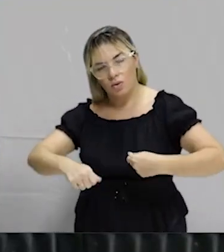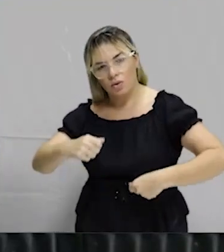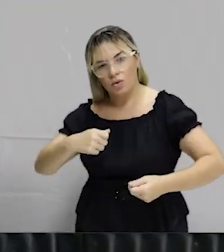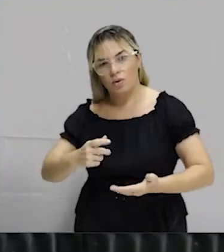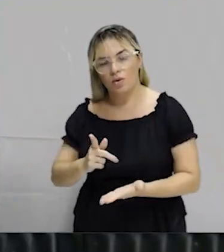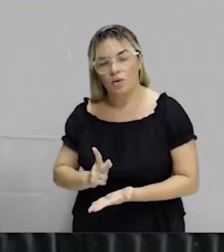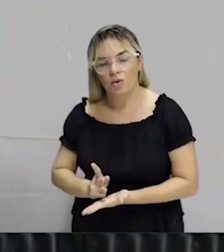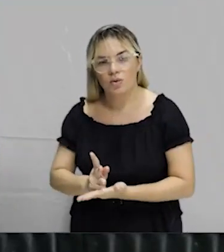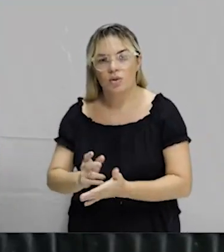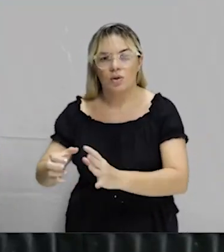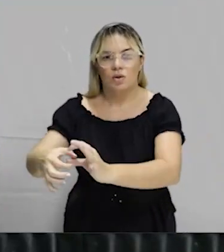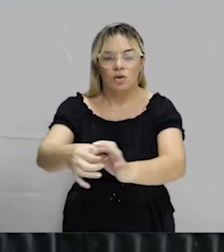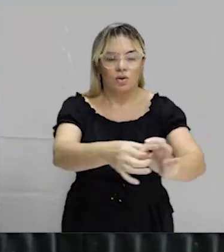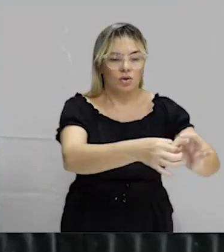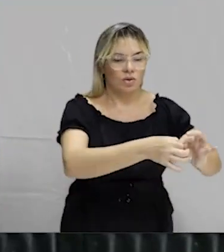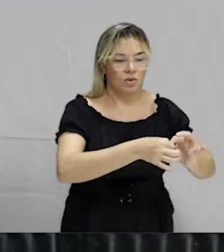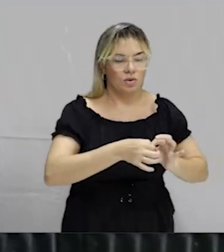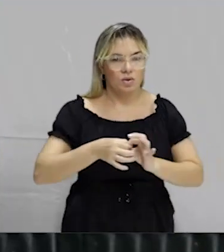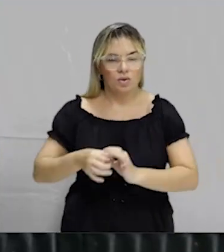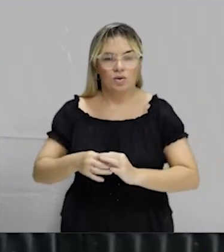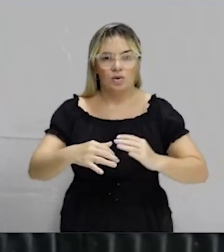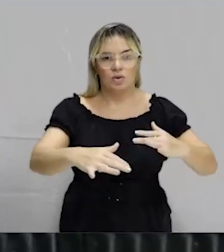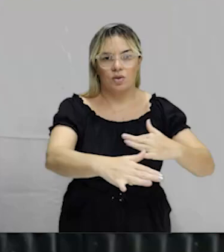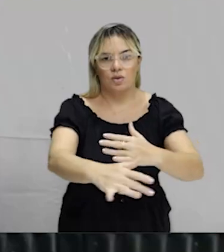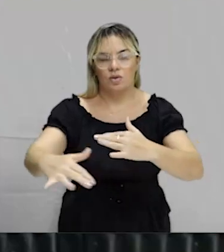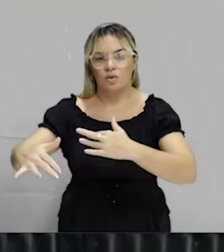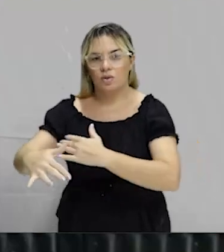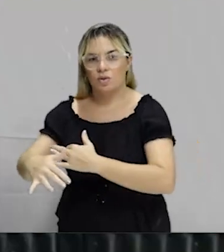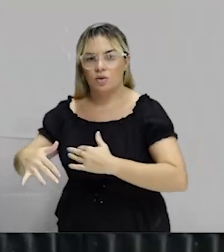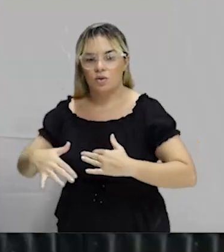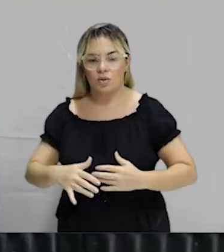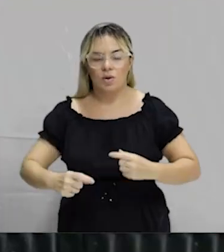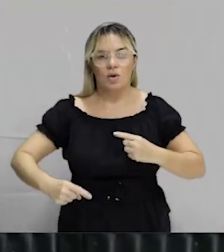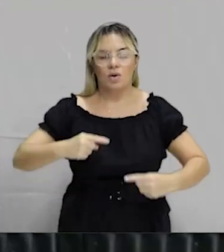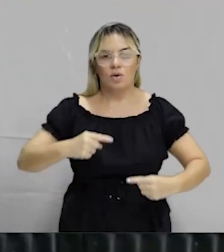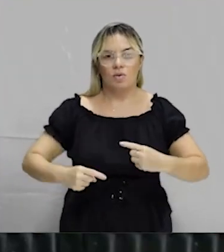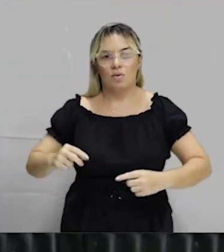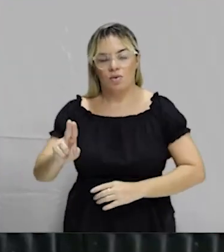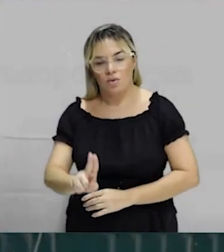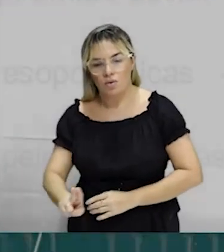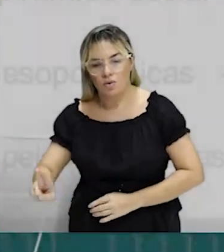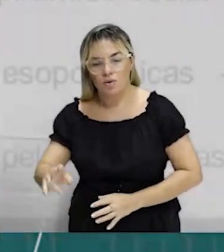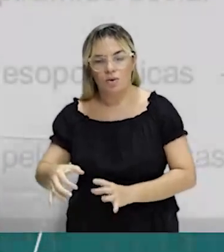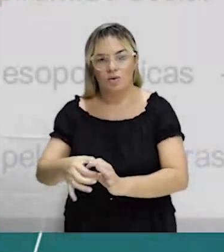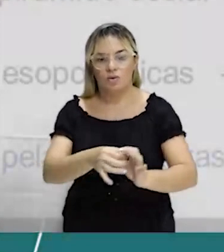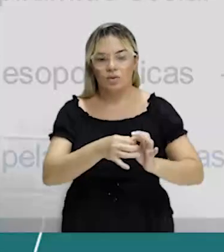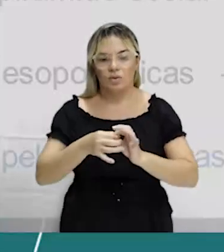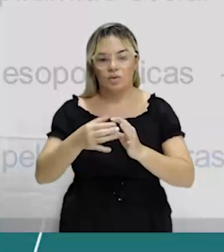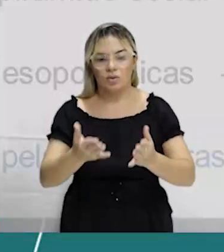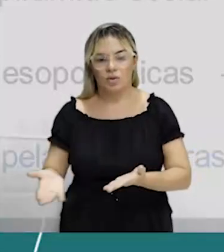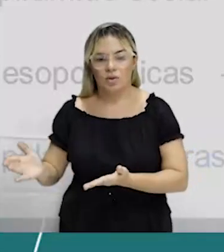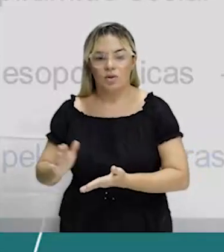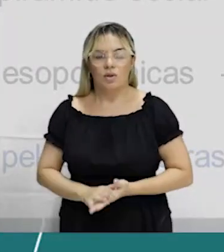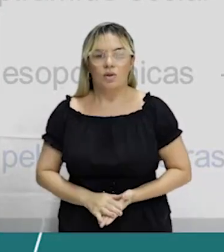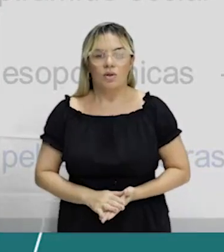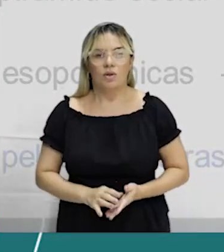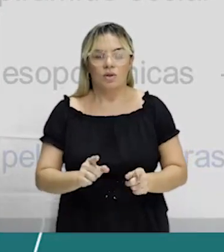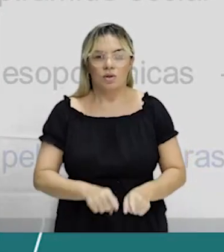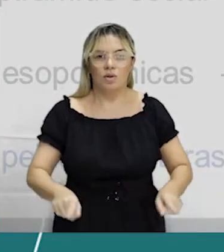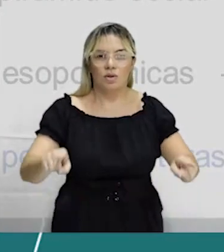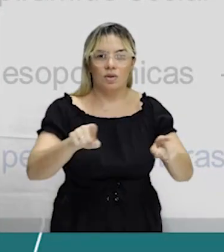manter a unidade política desse Império Persa. Quando se fala da